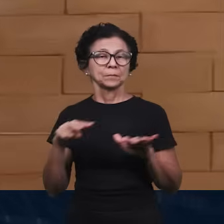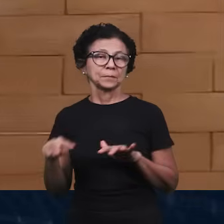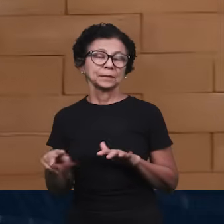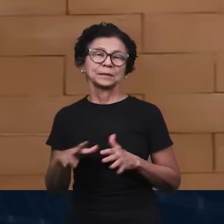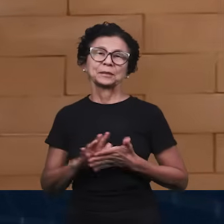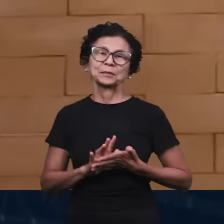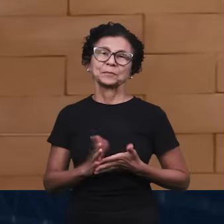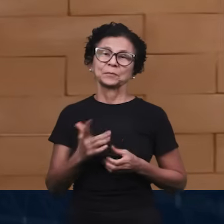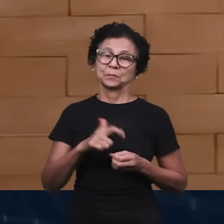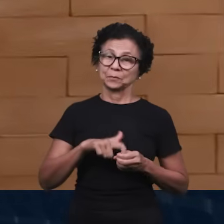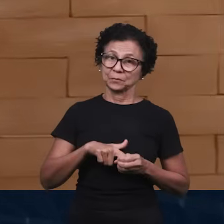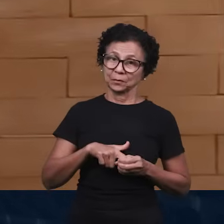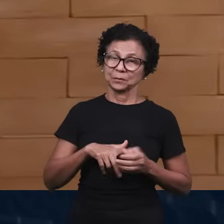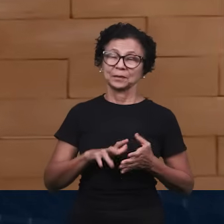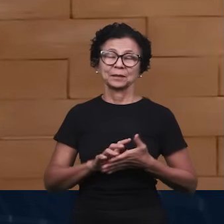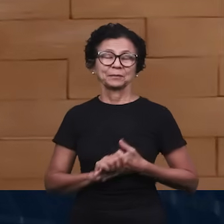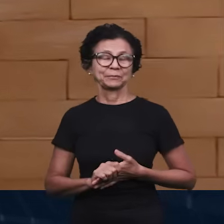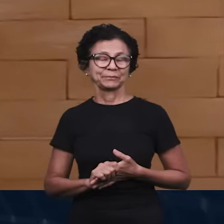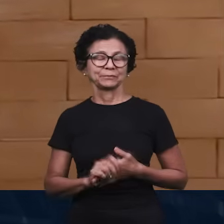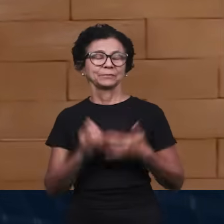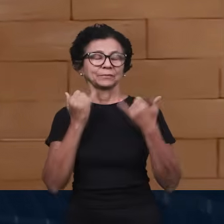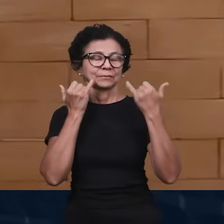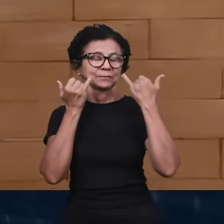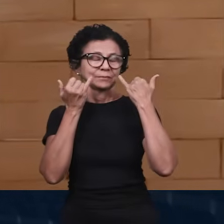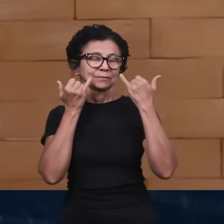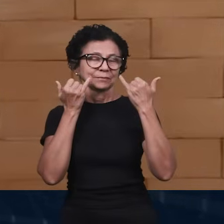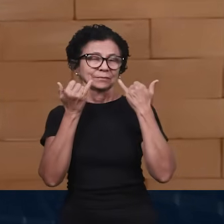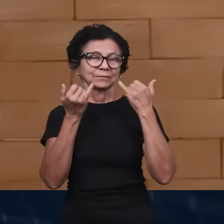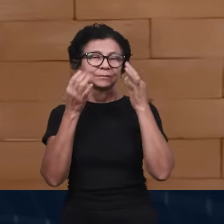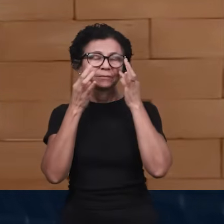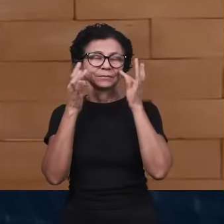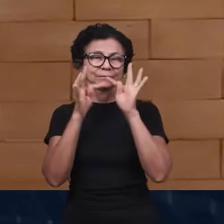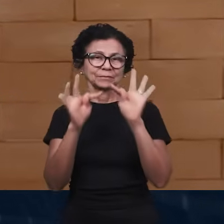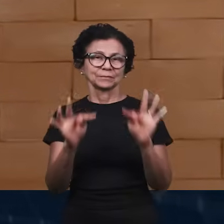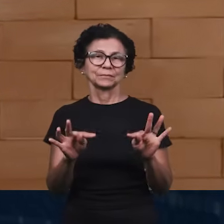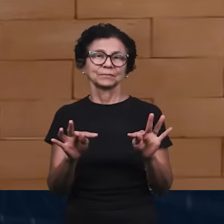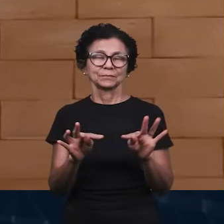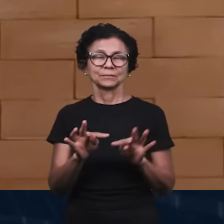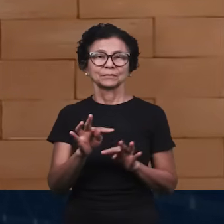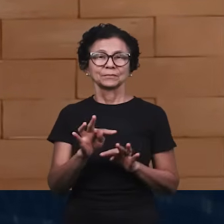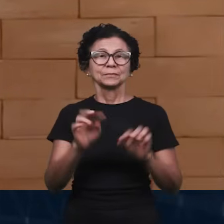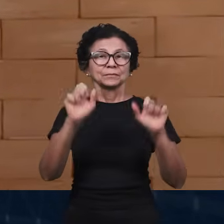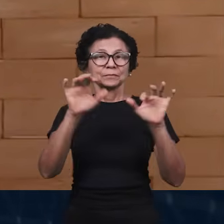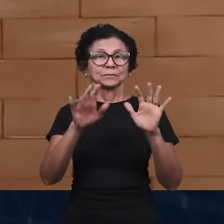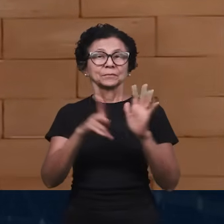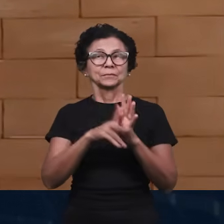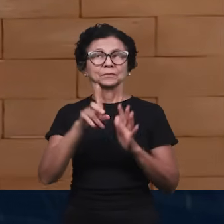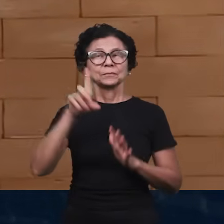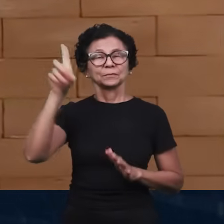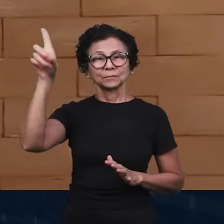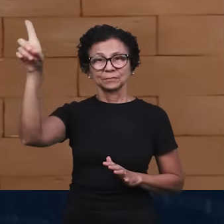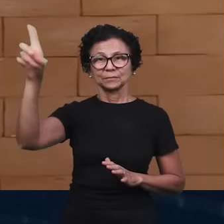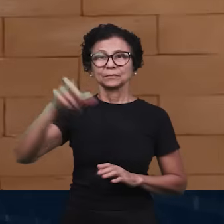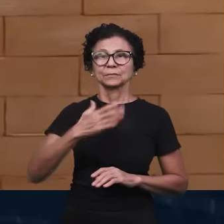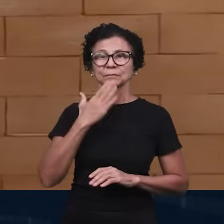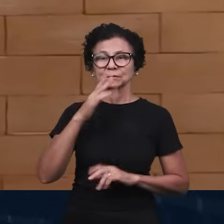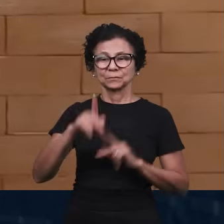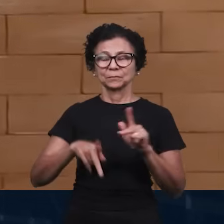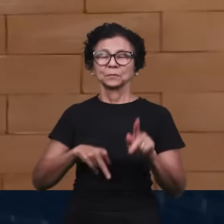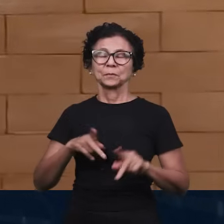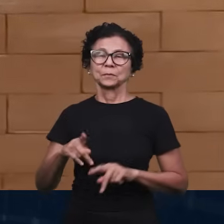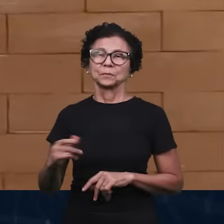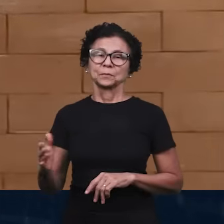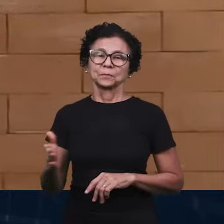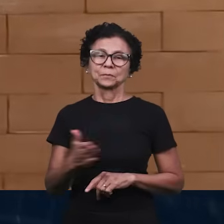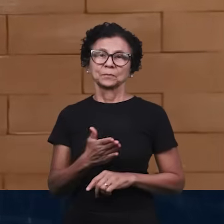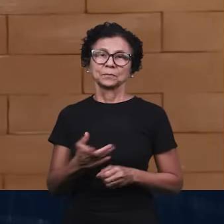Na próxima semana, estaremos de volta trazendo mais informações e testemunhos das grandes bênçãos que o Senhor tem operado no meio do